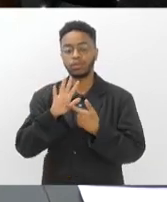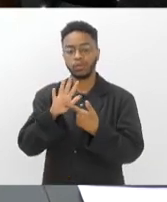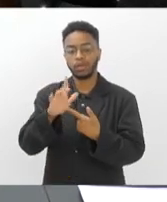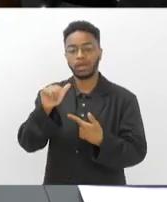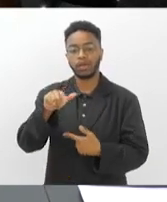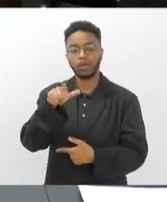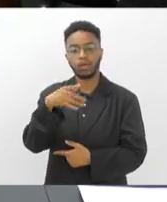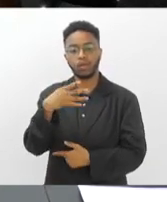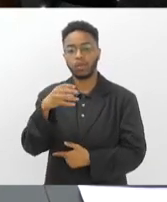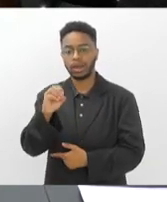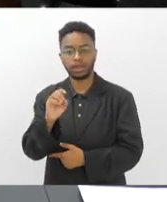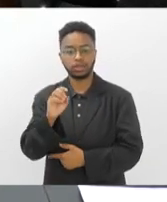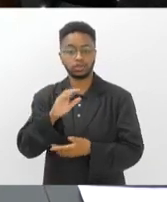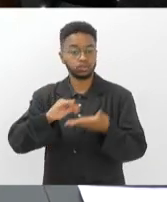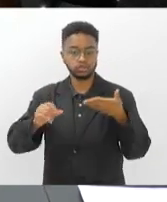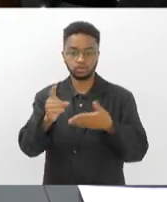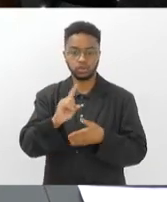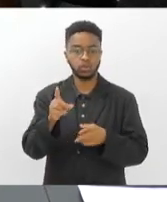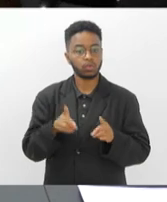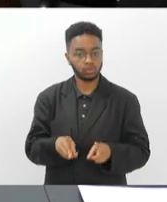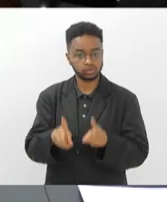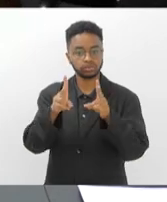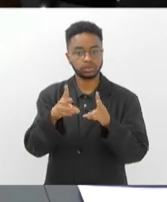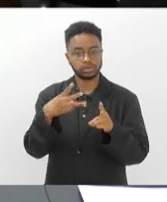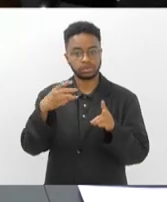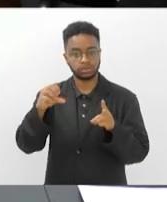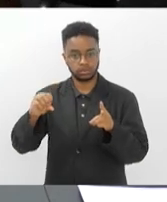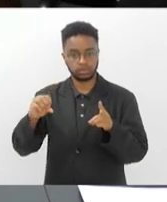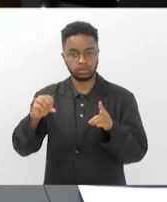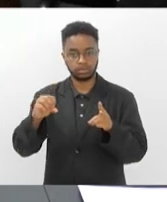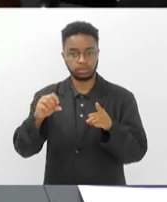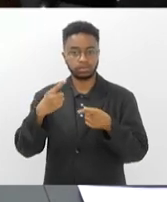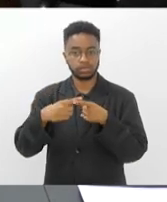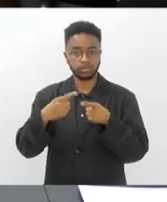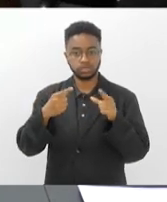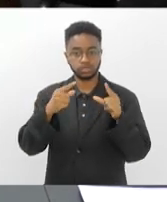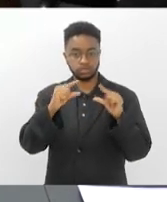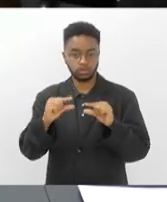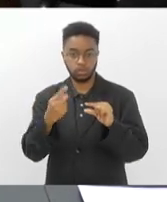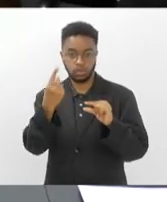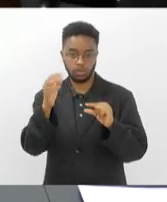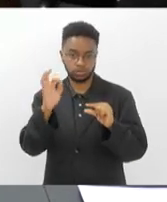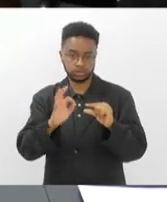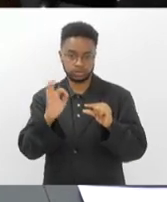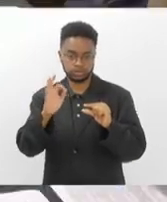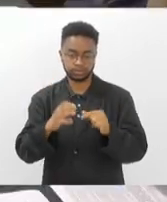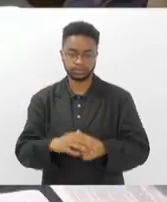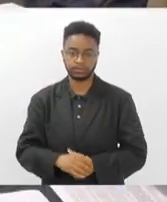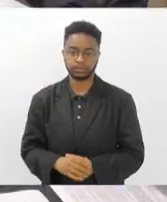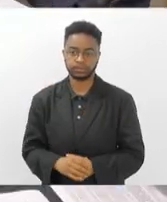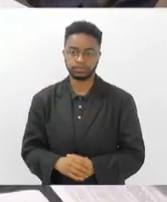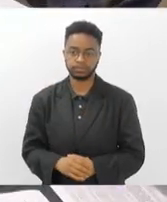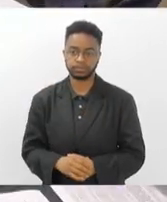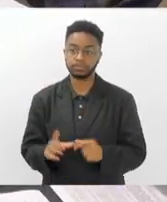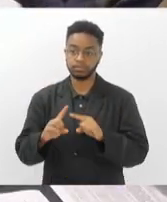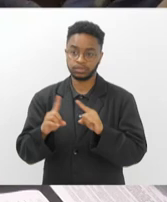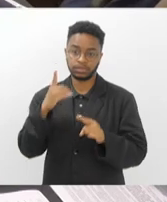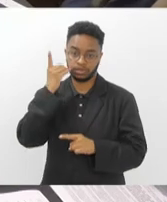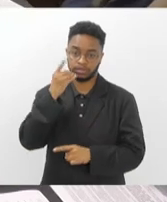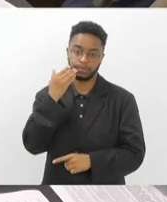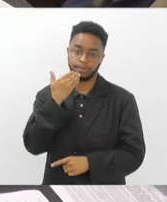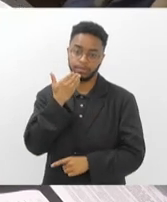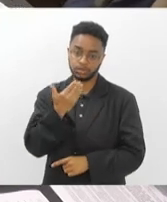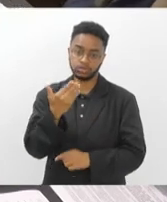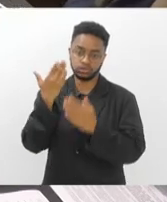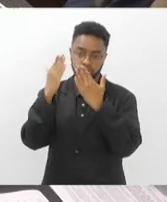destruiu o 40, ela manteve 39, ao contrário, ela baixou um ponto percentual. Bom, de qualquer maneira, o deputado pediu visto. O global é um